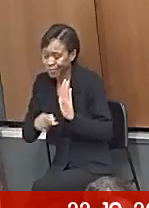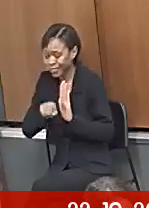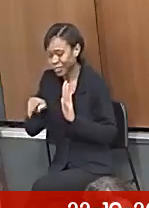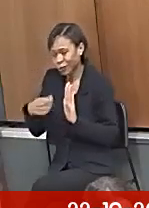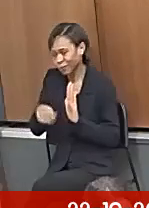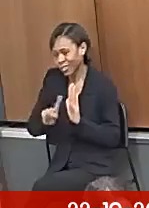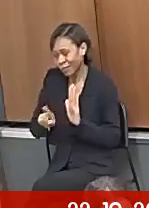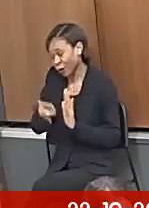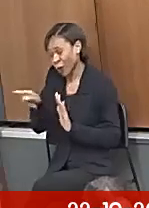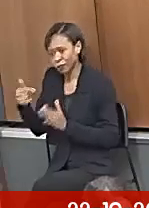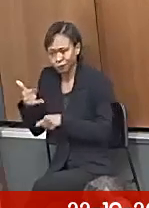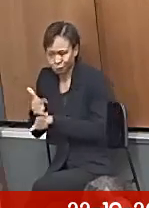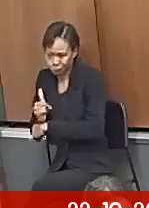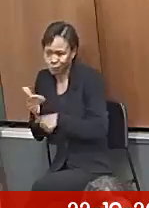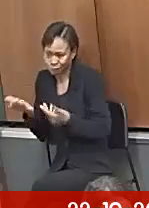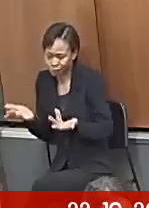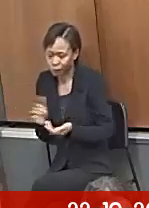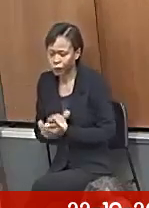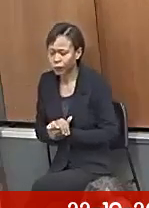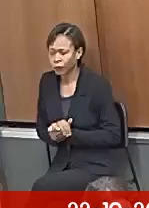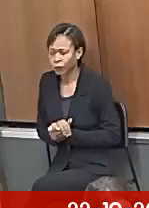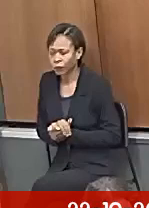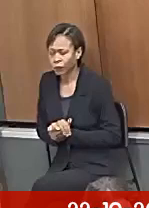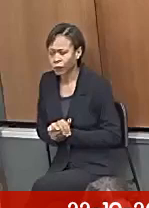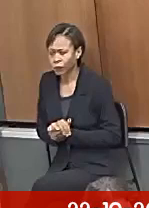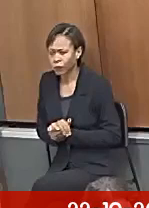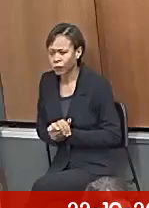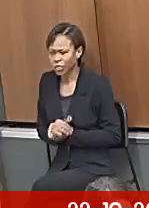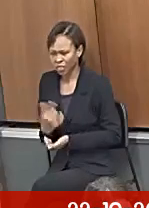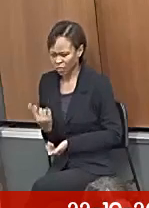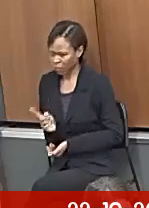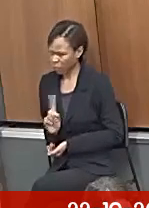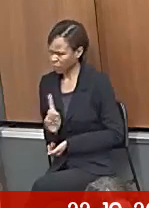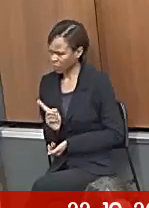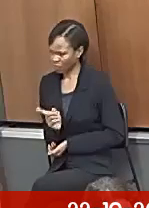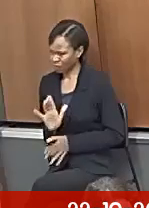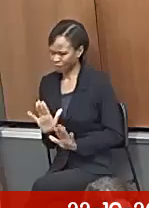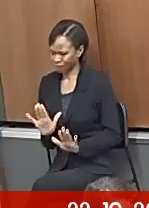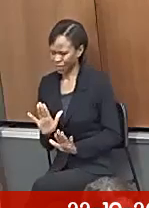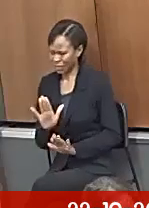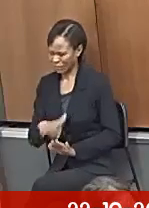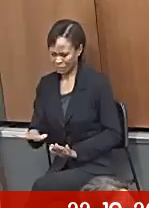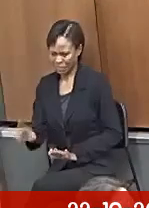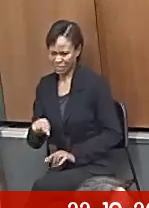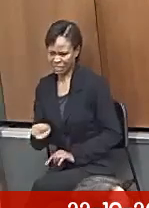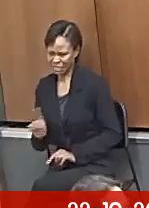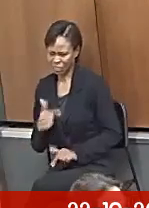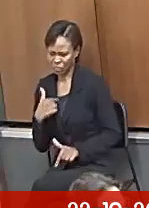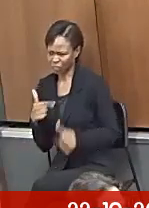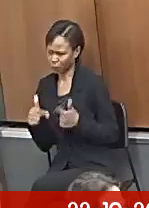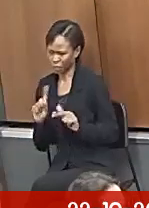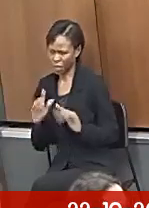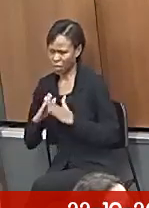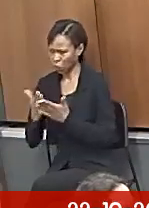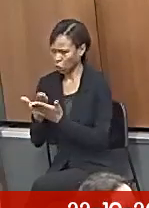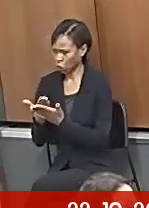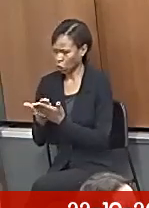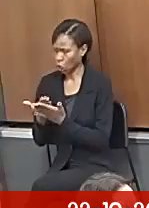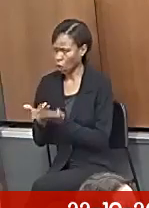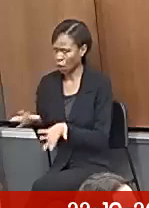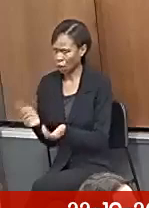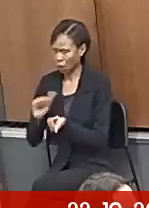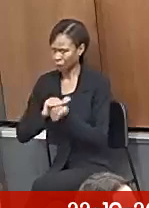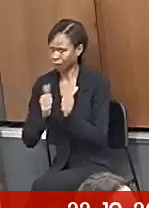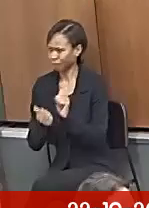modo. Bom, não trabalhamos com esse tipo de criança. A escola não pode parar para se ajustar à sua filha. Para